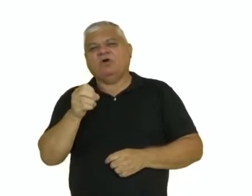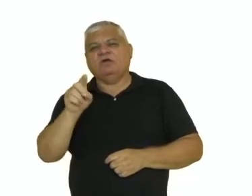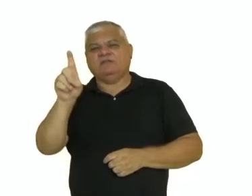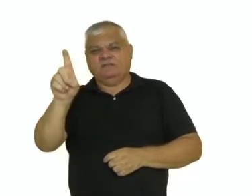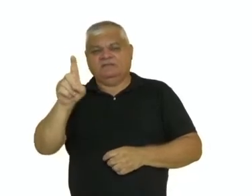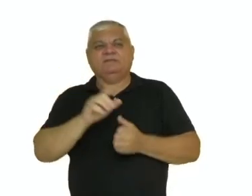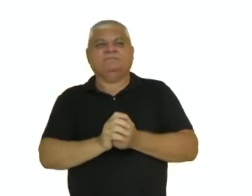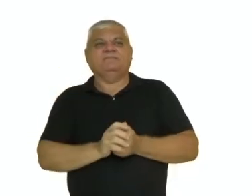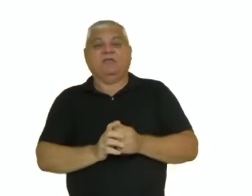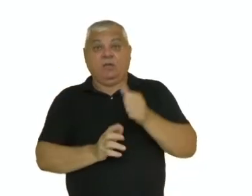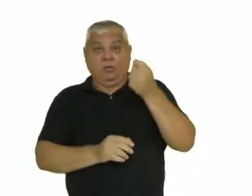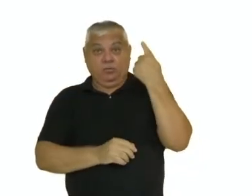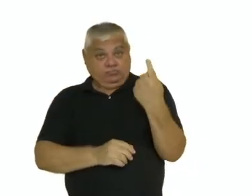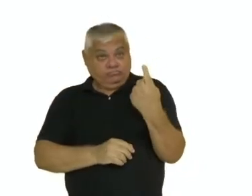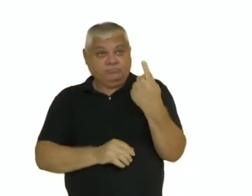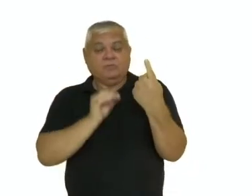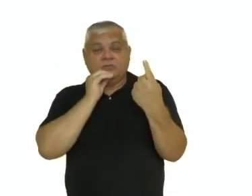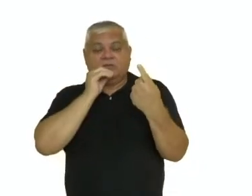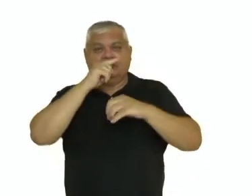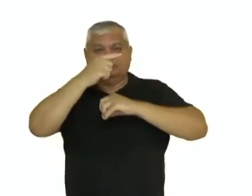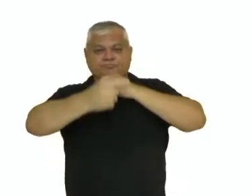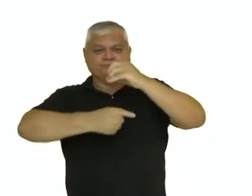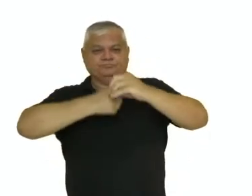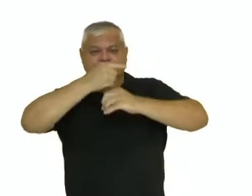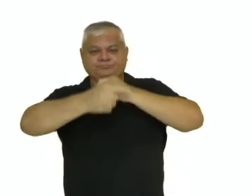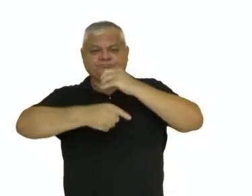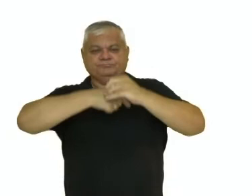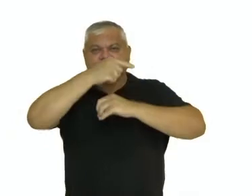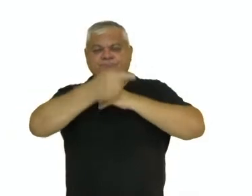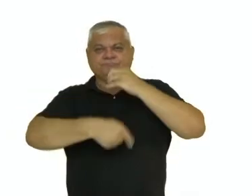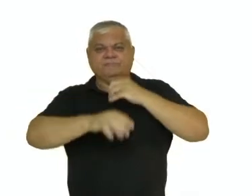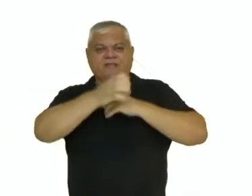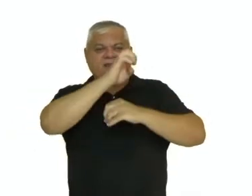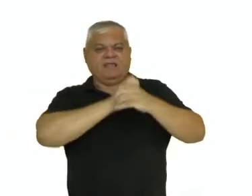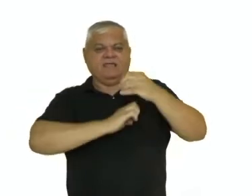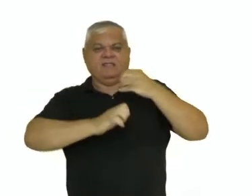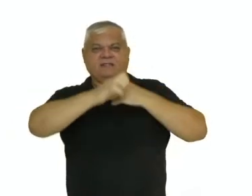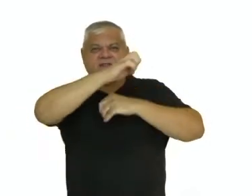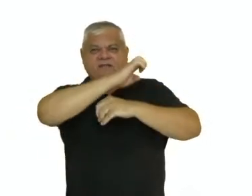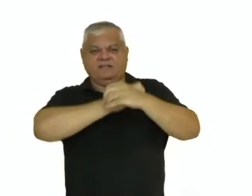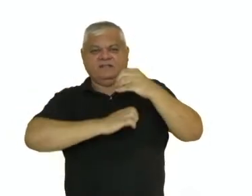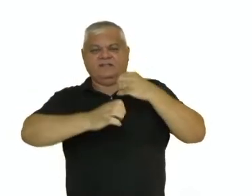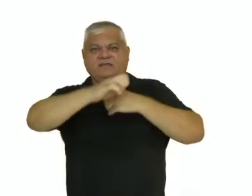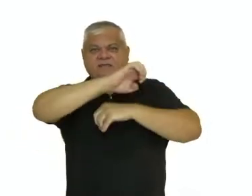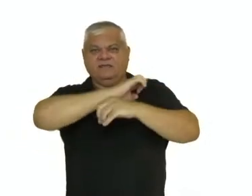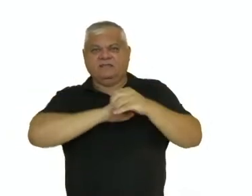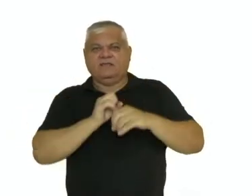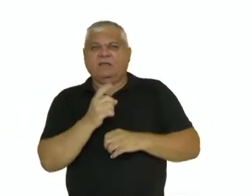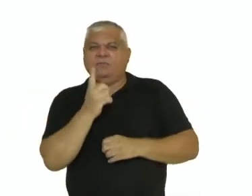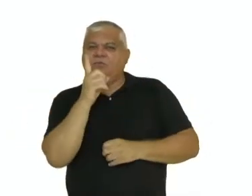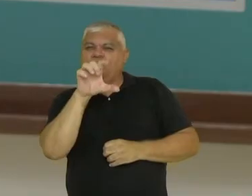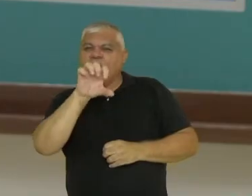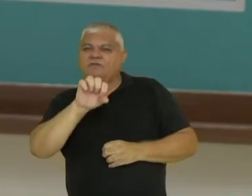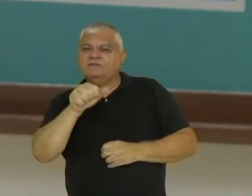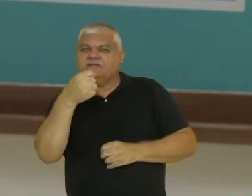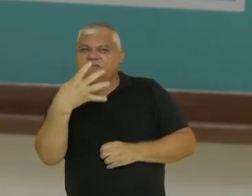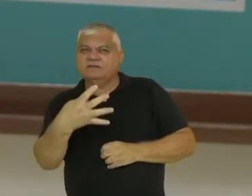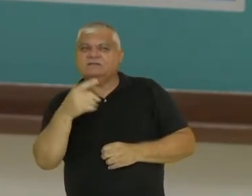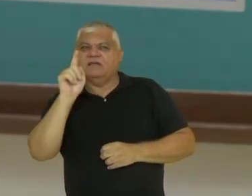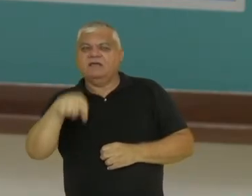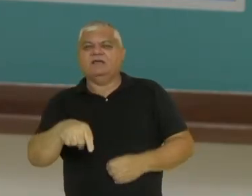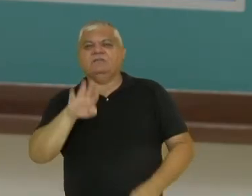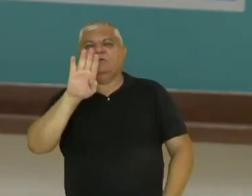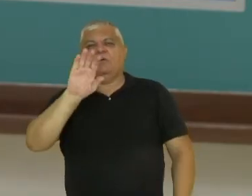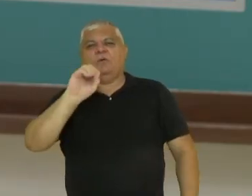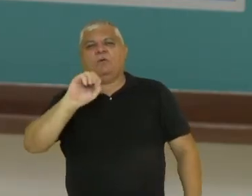então, o átomo com partícula descontínua, com eletrosfera dividida em níveis de energia, é de 1913 e é o átomo do